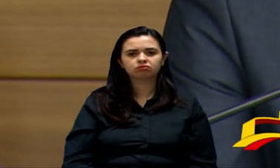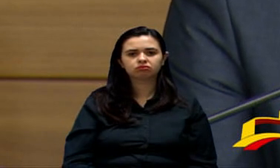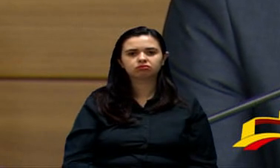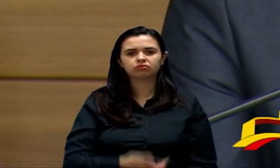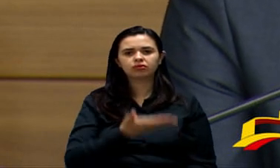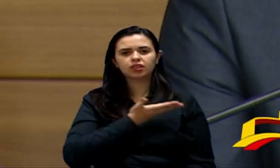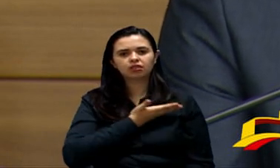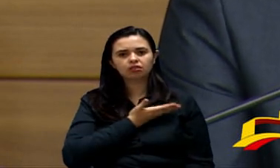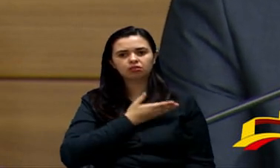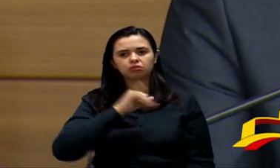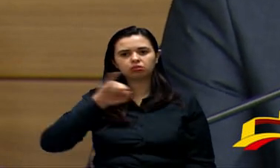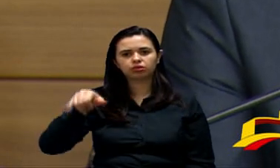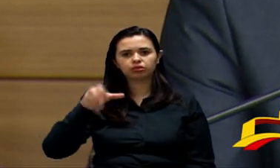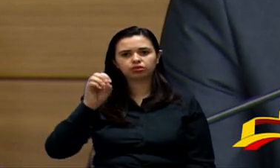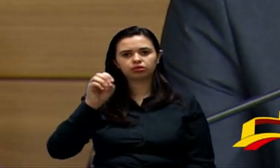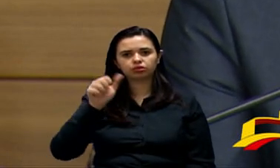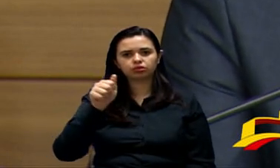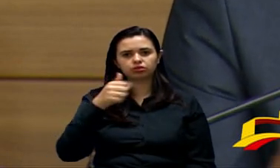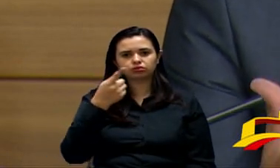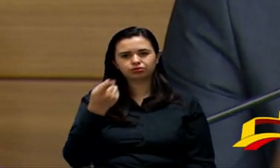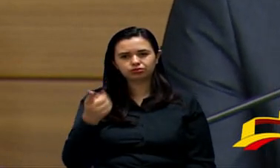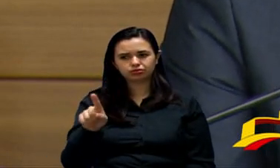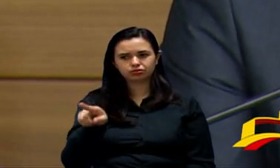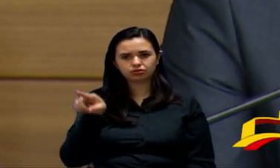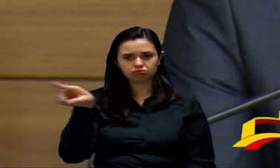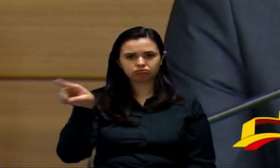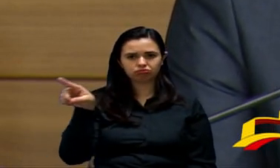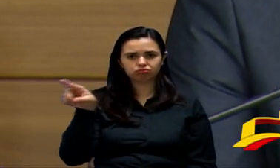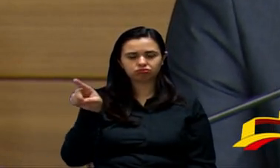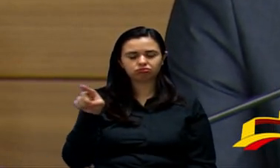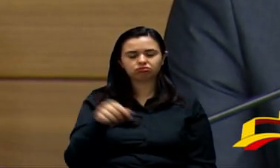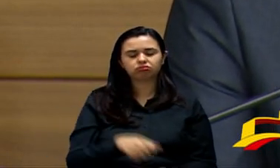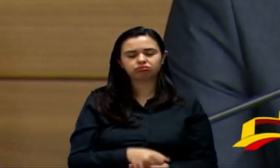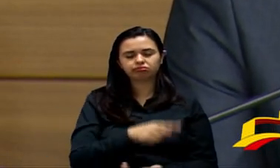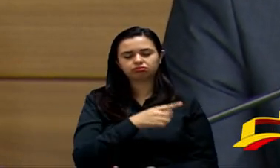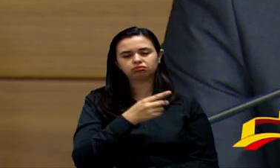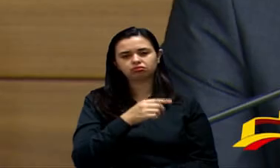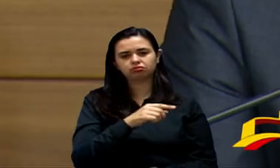Amiga do João Donizete, aí, da Pastoral do Idoso.